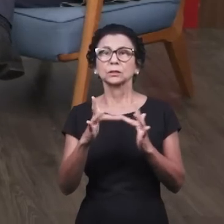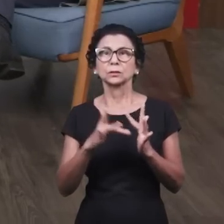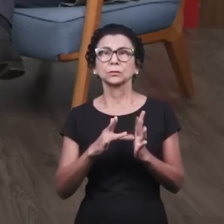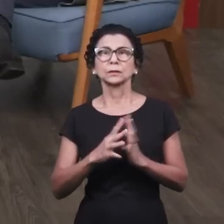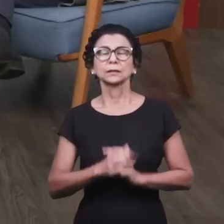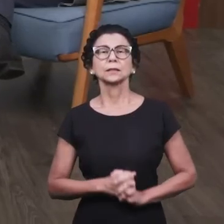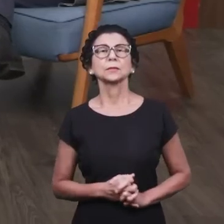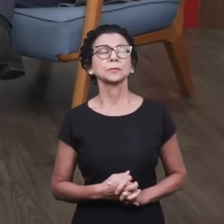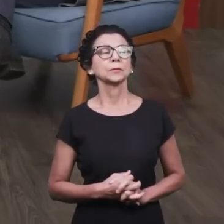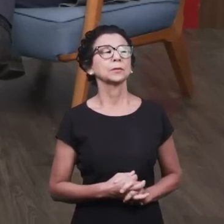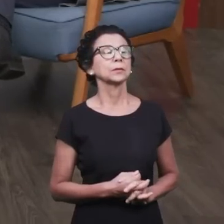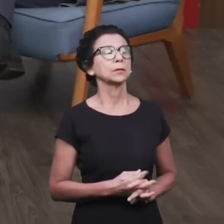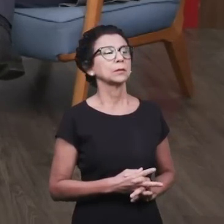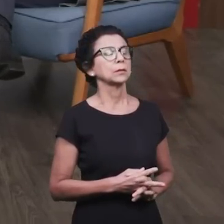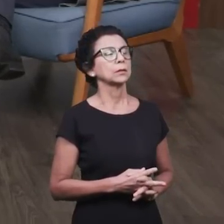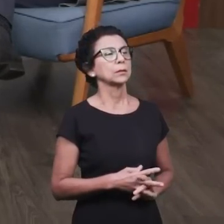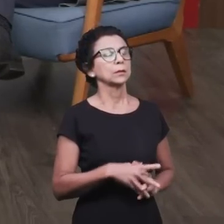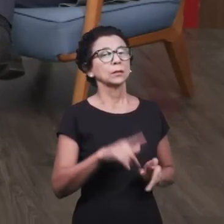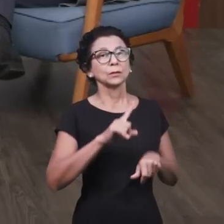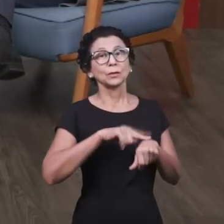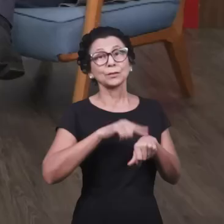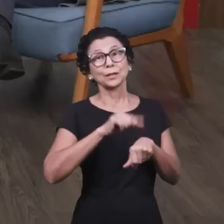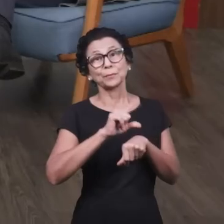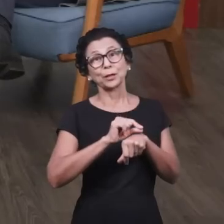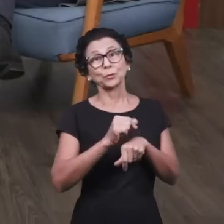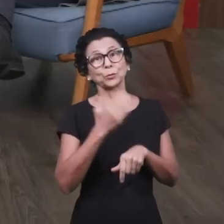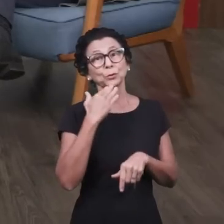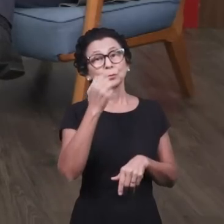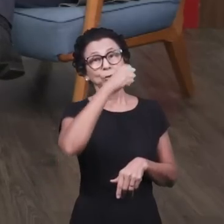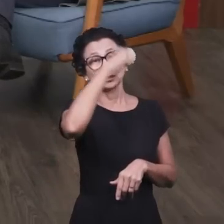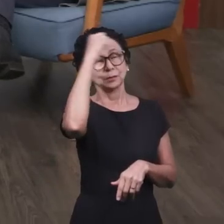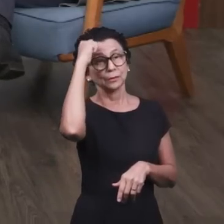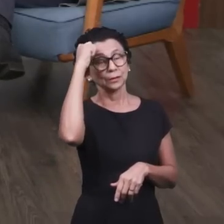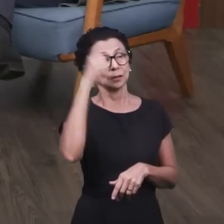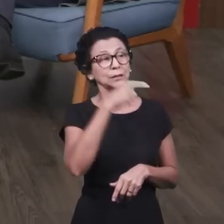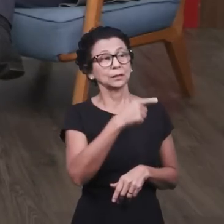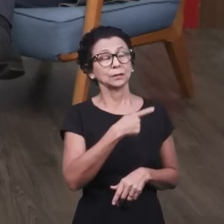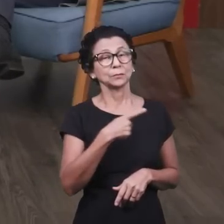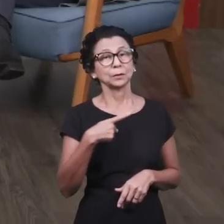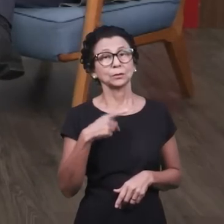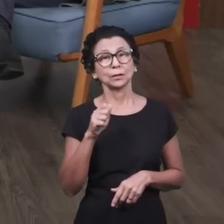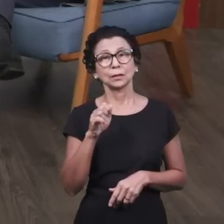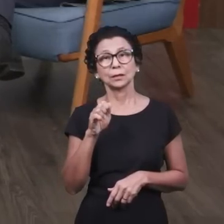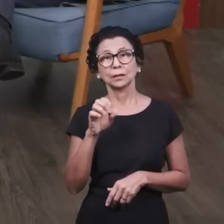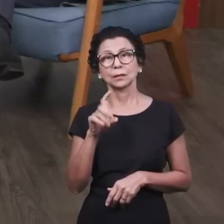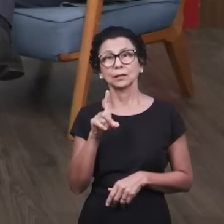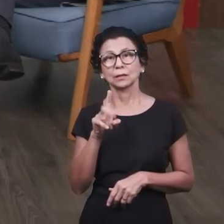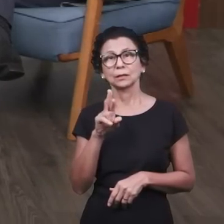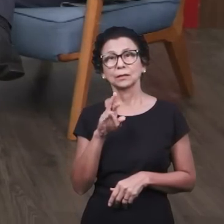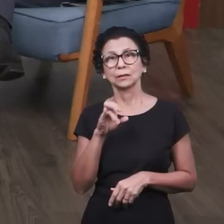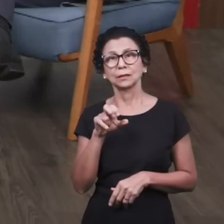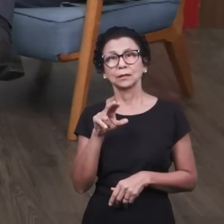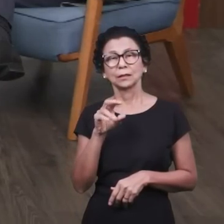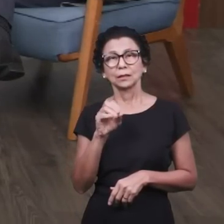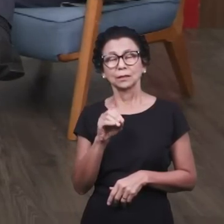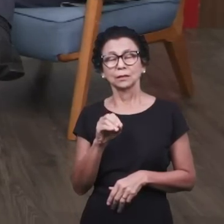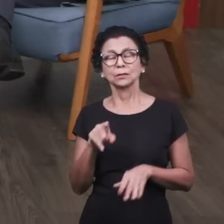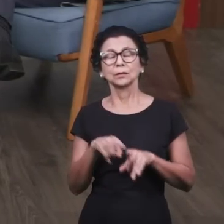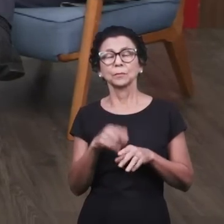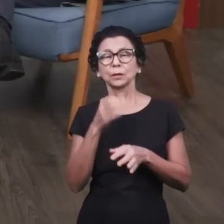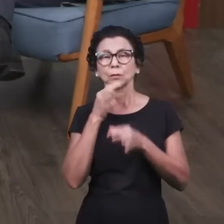curto, eu vou pedir para o Sérgio fazer um comentário desse texto, depois eu peço para o Adriano fazer do outro. Sérgio. Nós